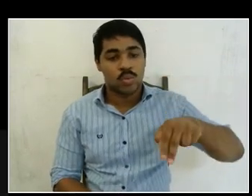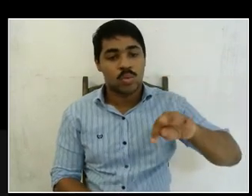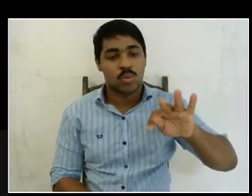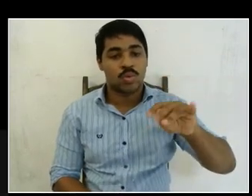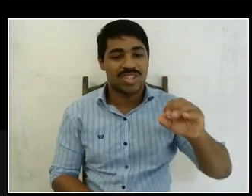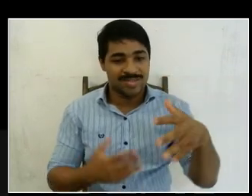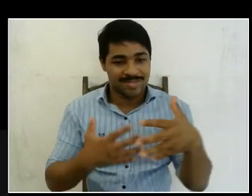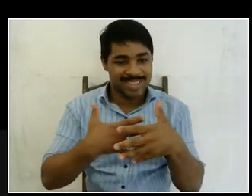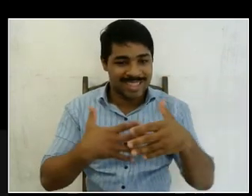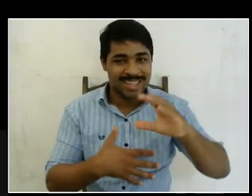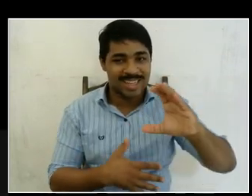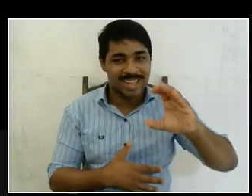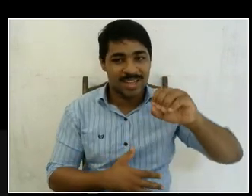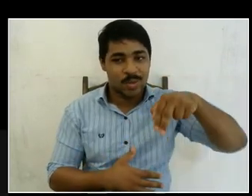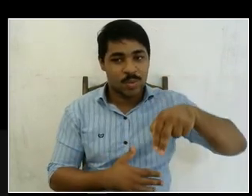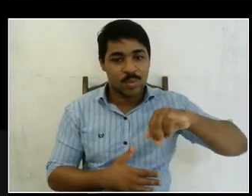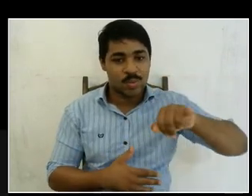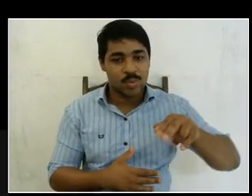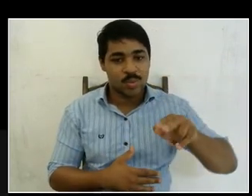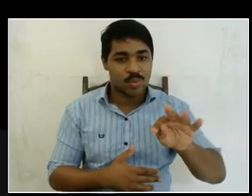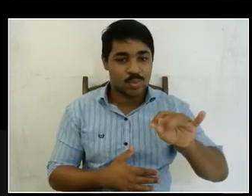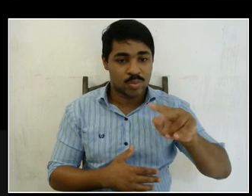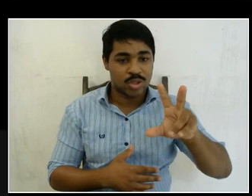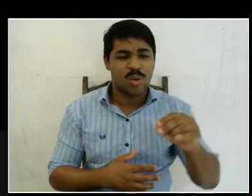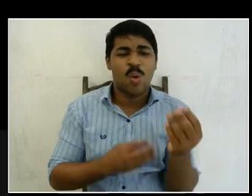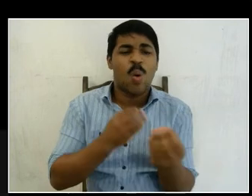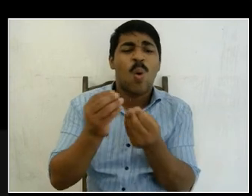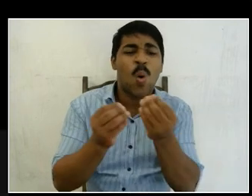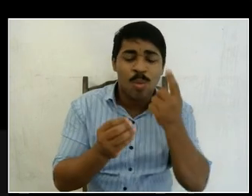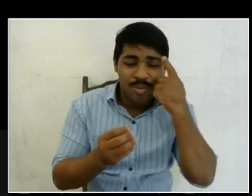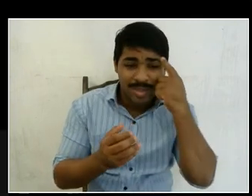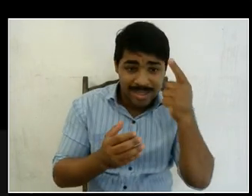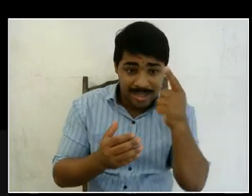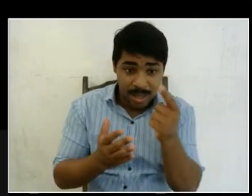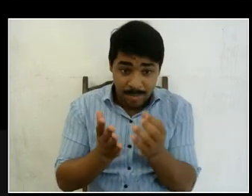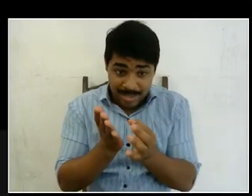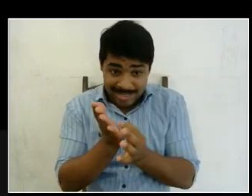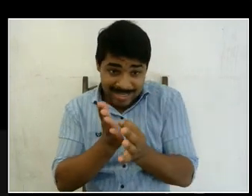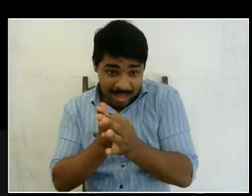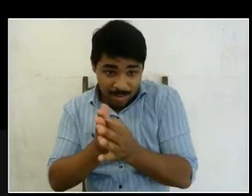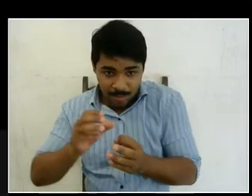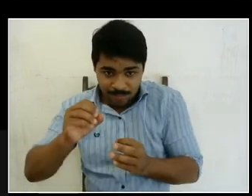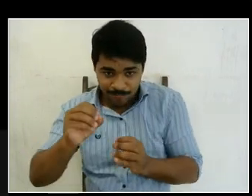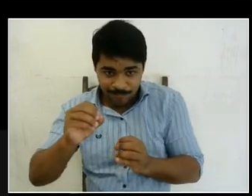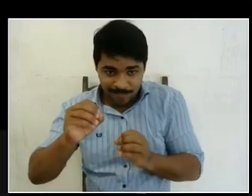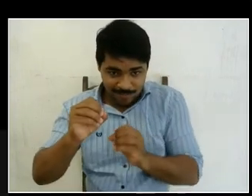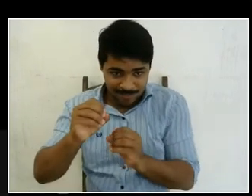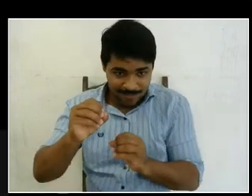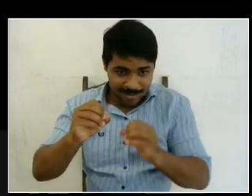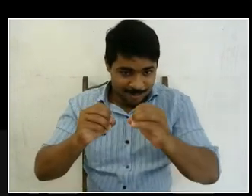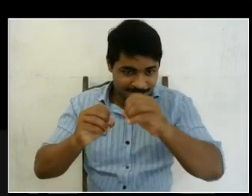substâncias intercelular, ou seja, entre as suas células. Então, ele é dividido em tecido